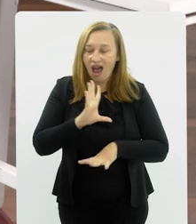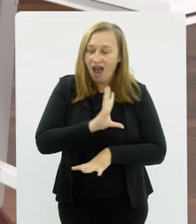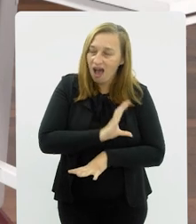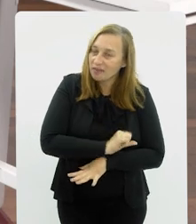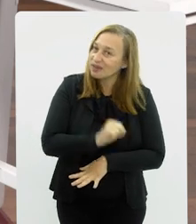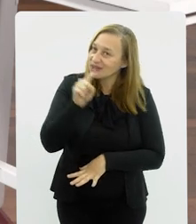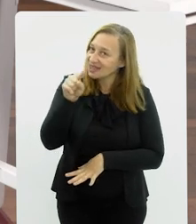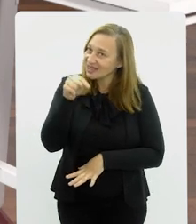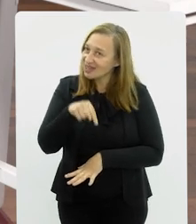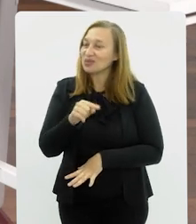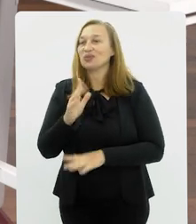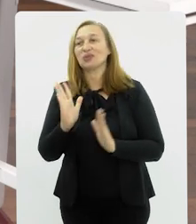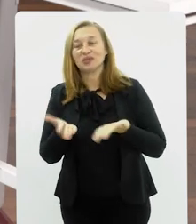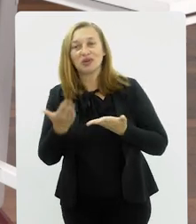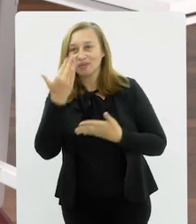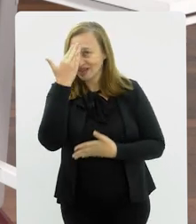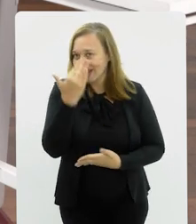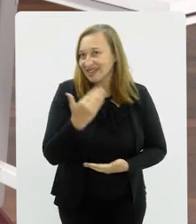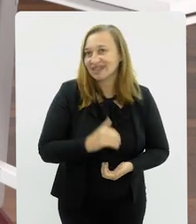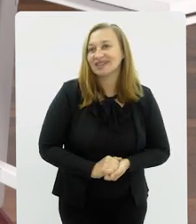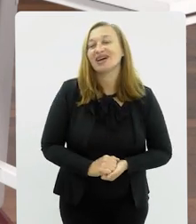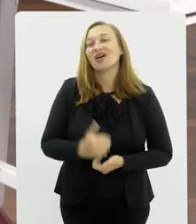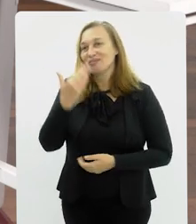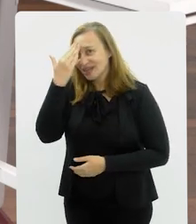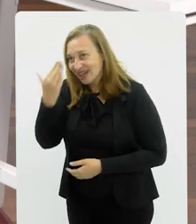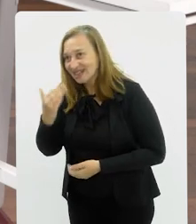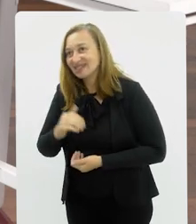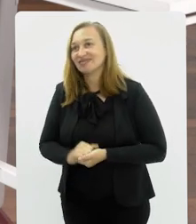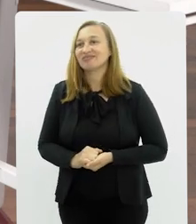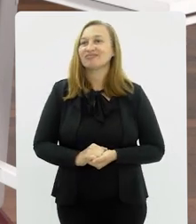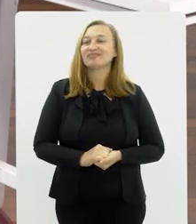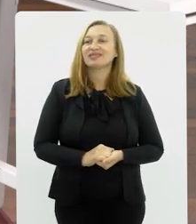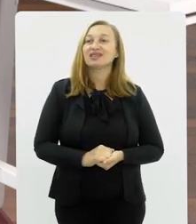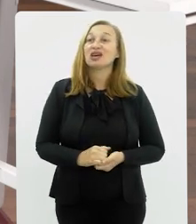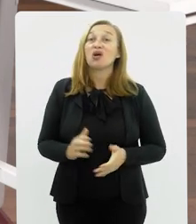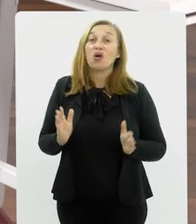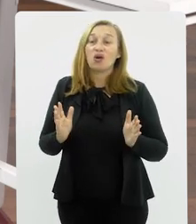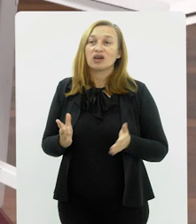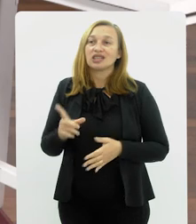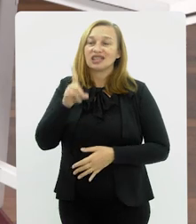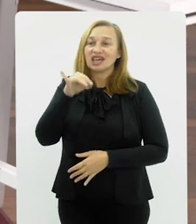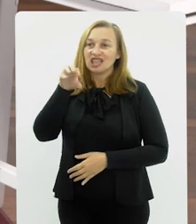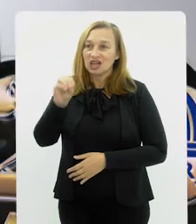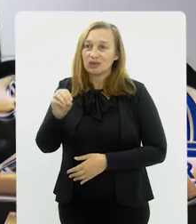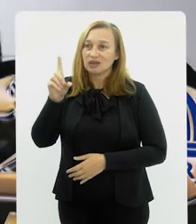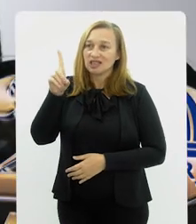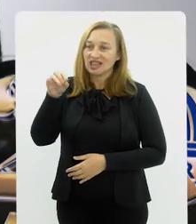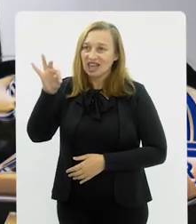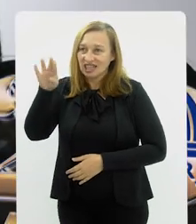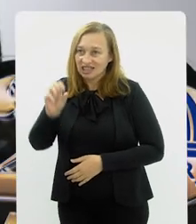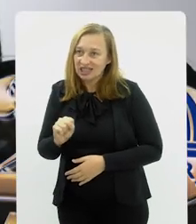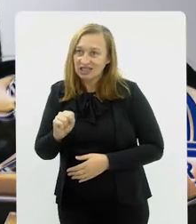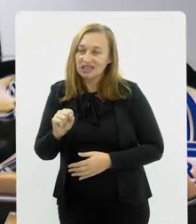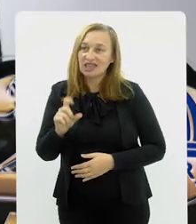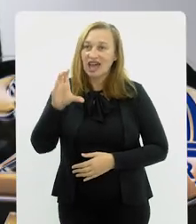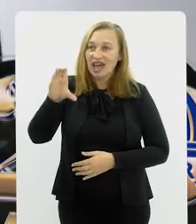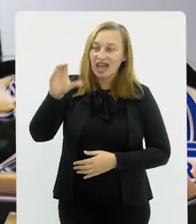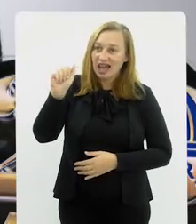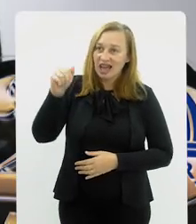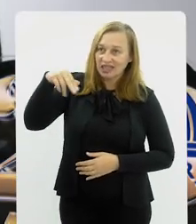pela entrevista, né? Adorei você estar aqui hoje. Muito obrigado. Eu que agradeço. Esse foi